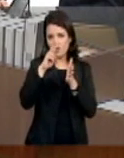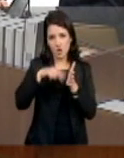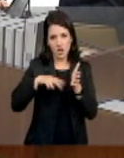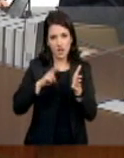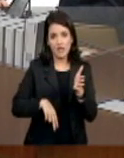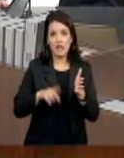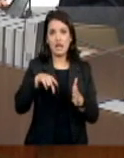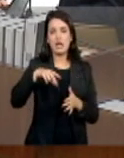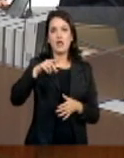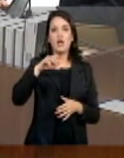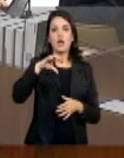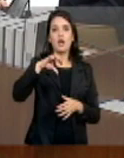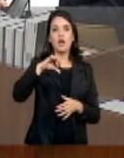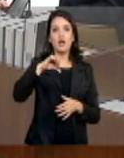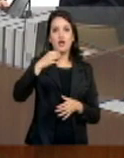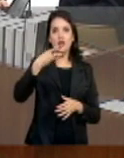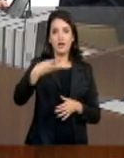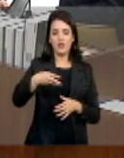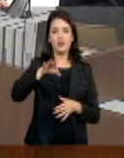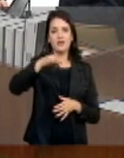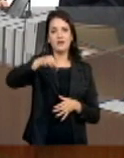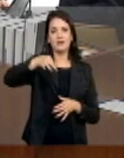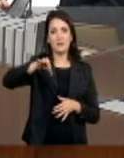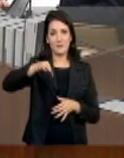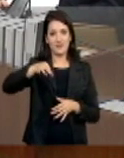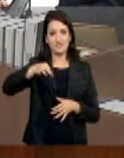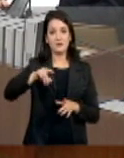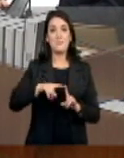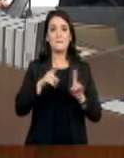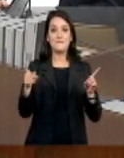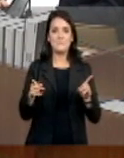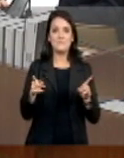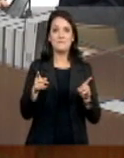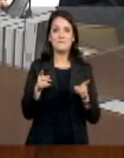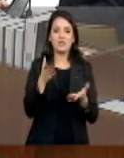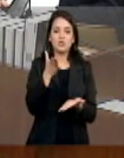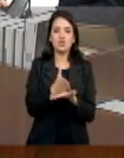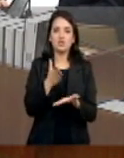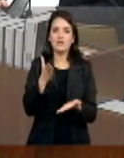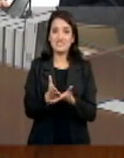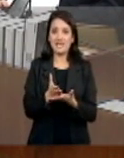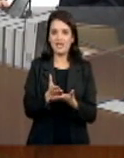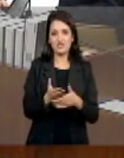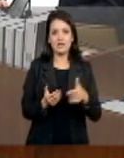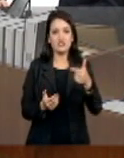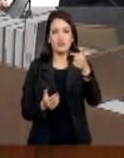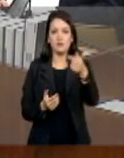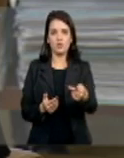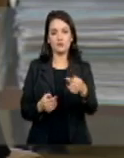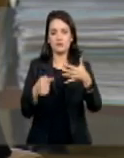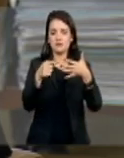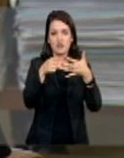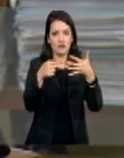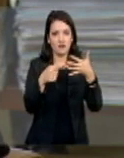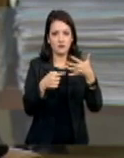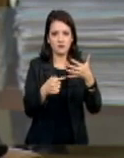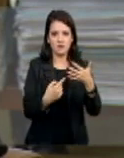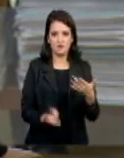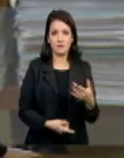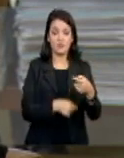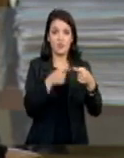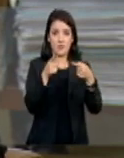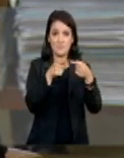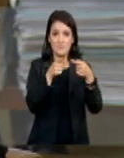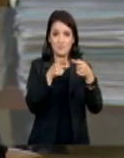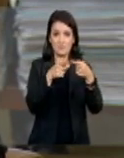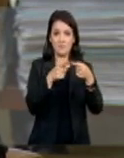93 laudas mas eu dirigi em sete tópicos em sete tópicos no primeiro tópico eu